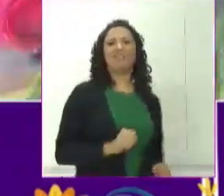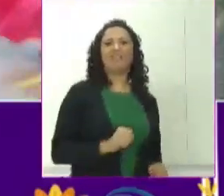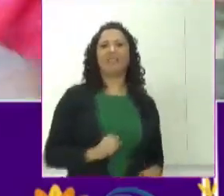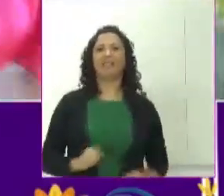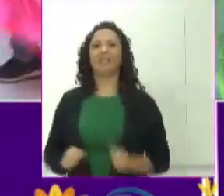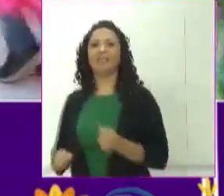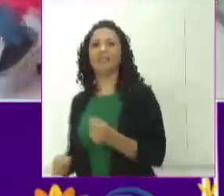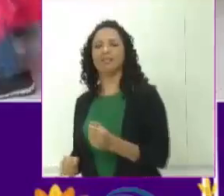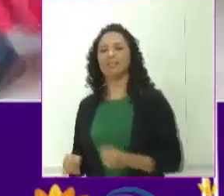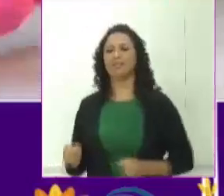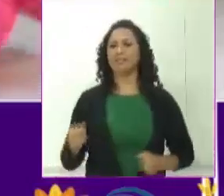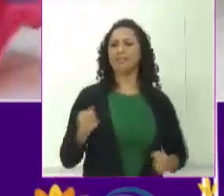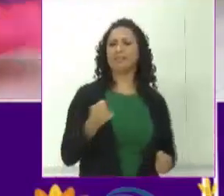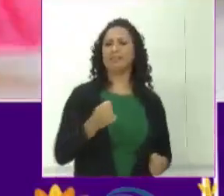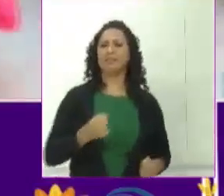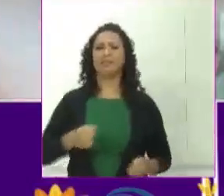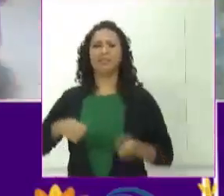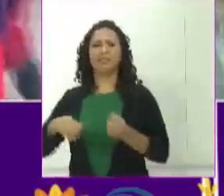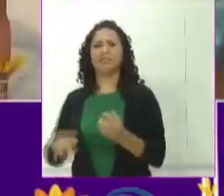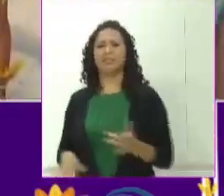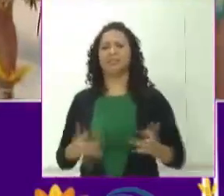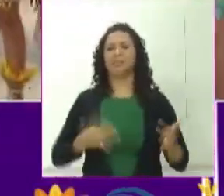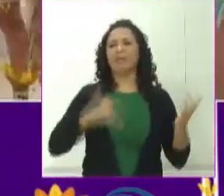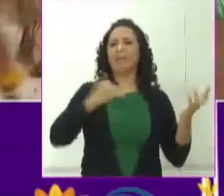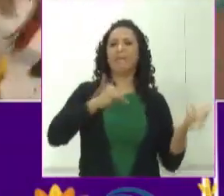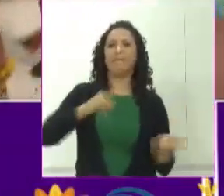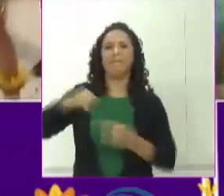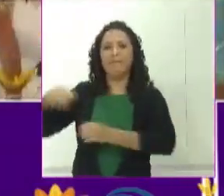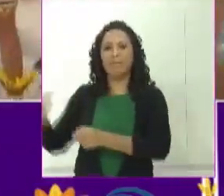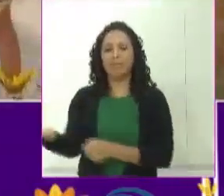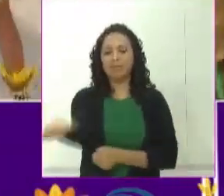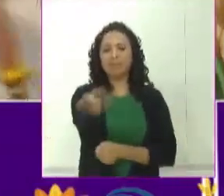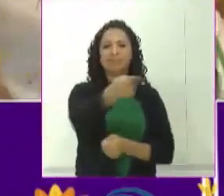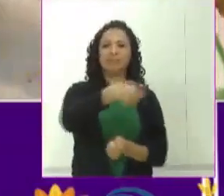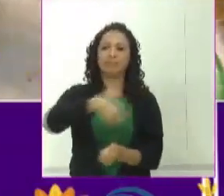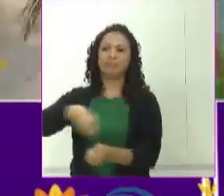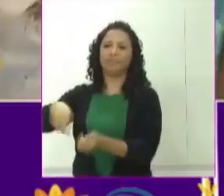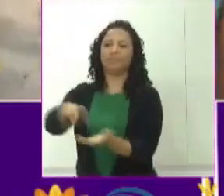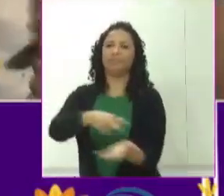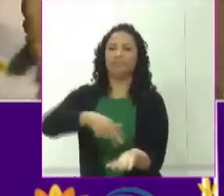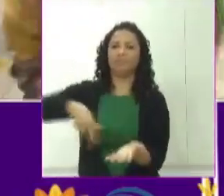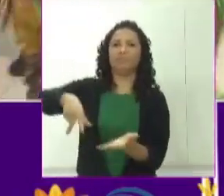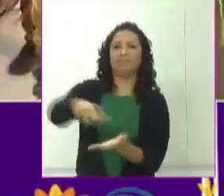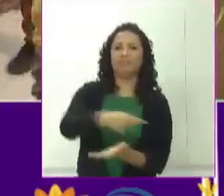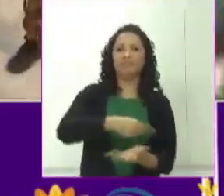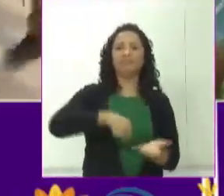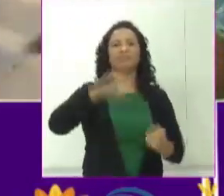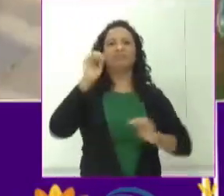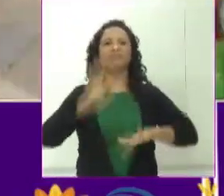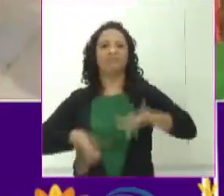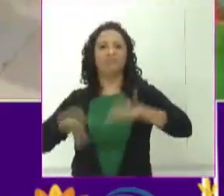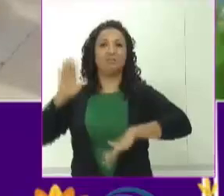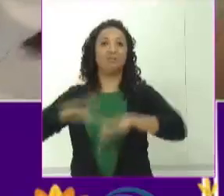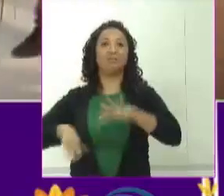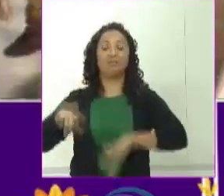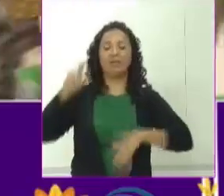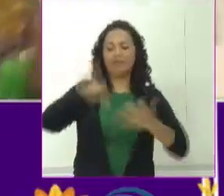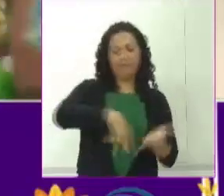Toca trompete, trombone, pode dobrar. Castiga a mão na zabumba, chame o povo